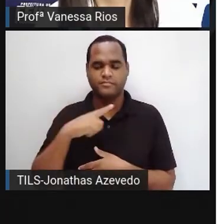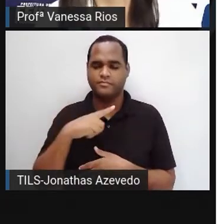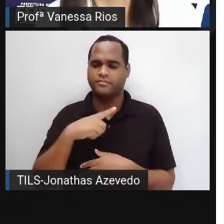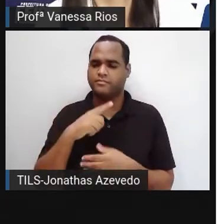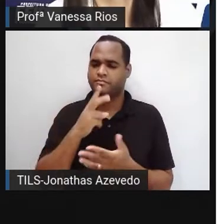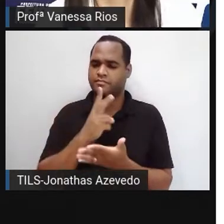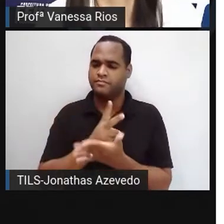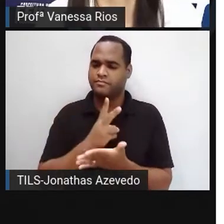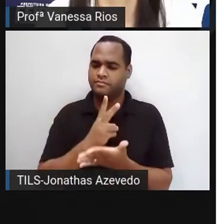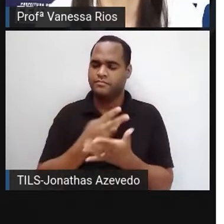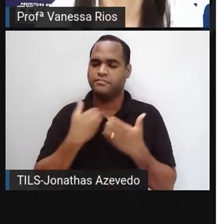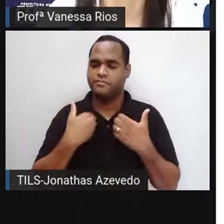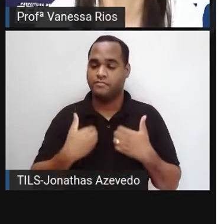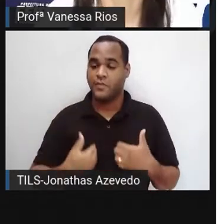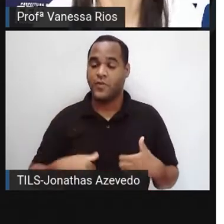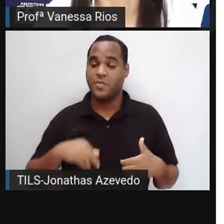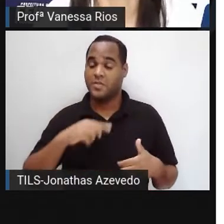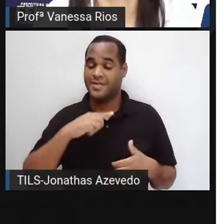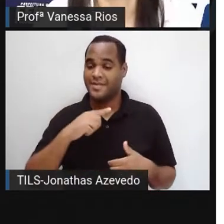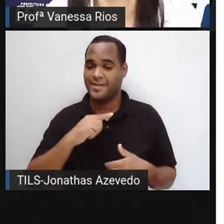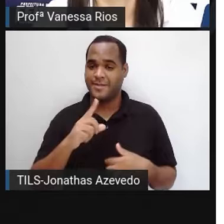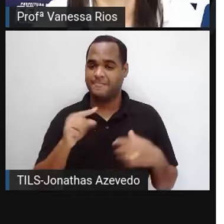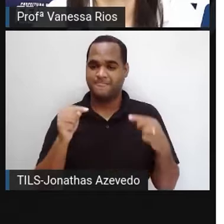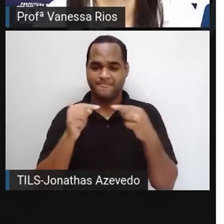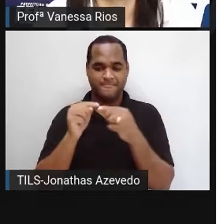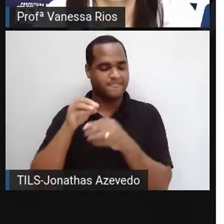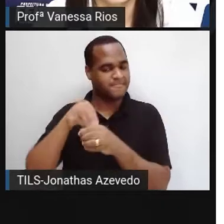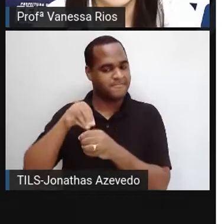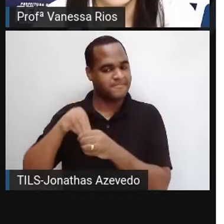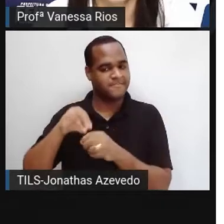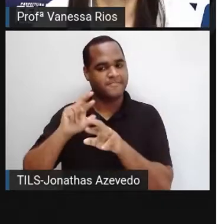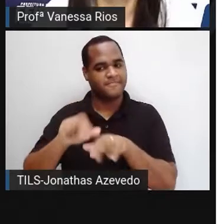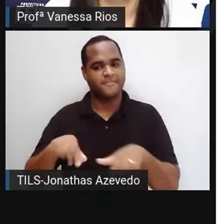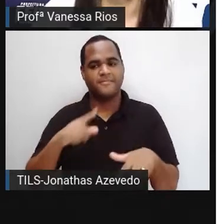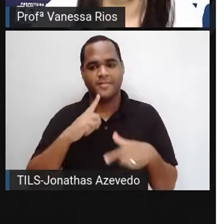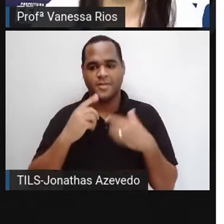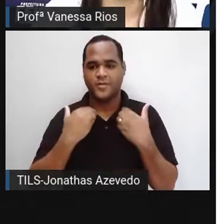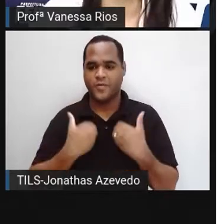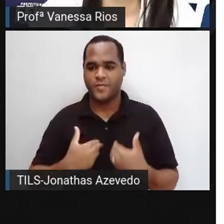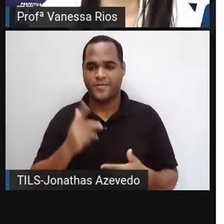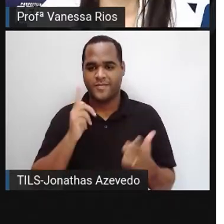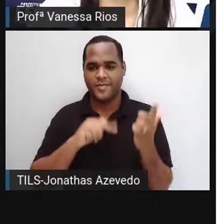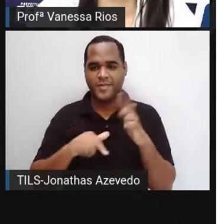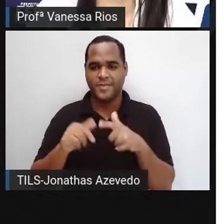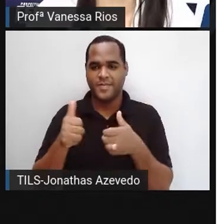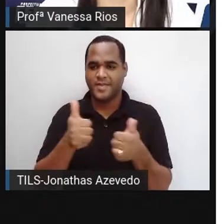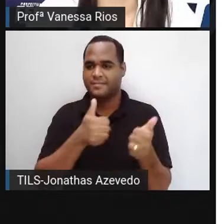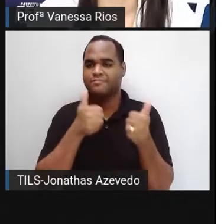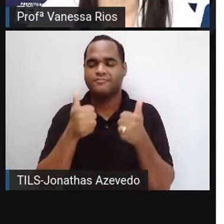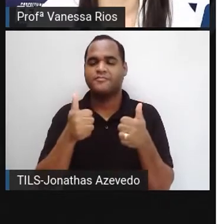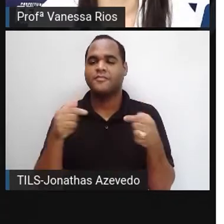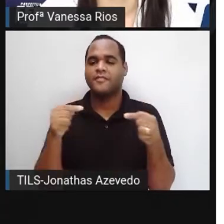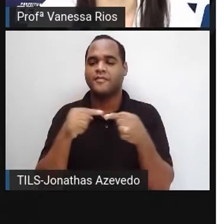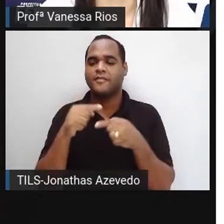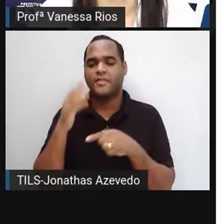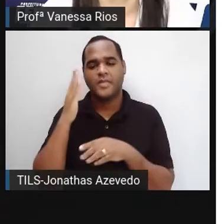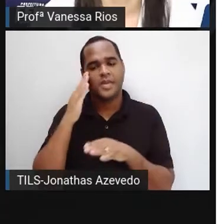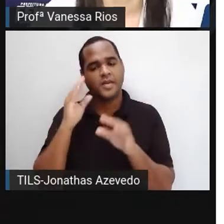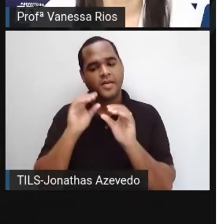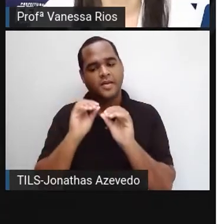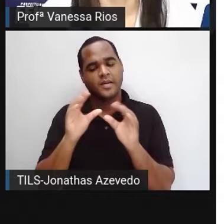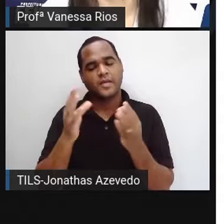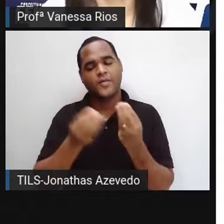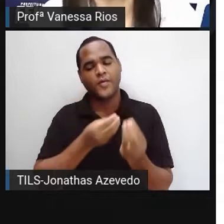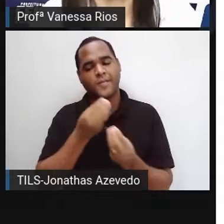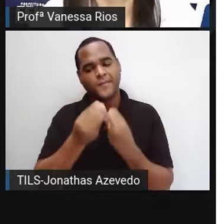inteiro no nosso corpo, diante do próprio funcionamento de cada órgão. E aí a gente pode entender